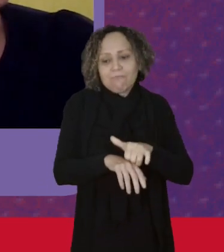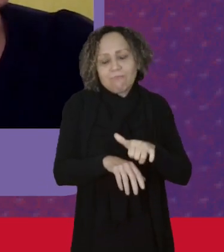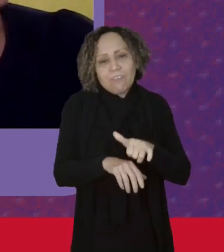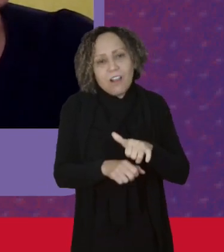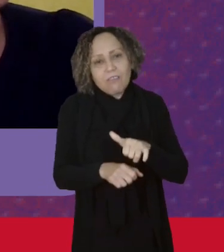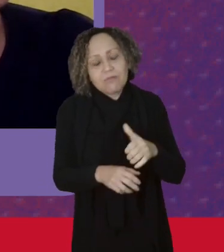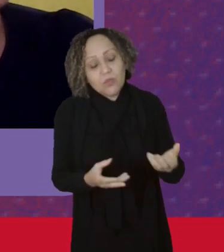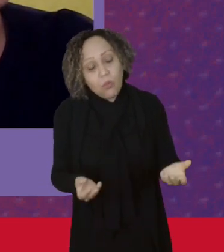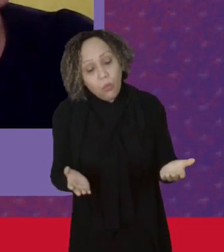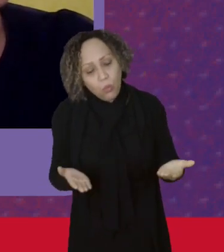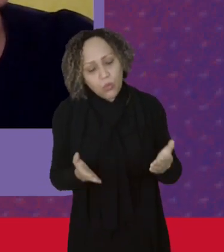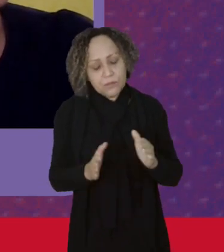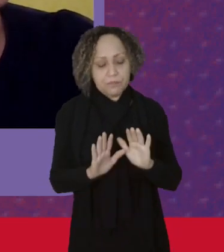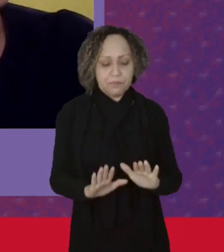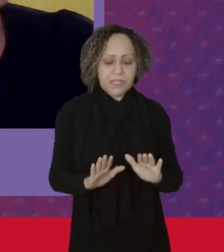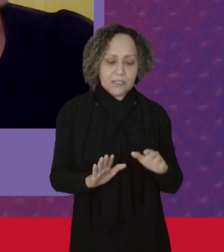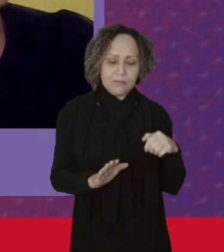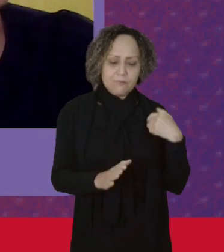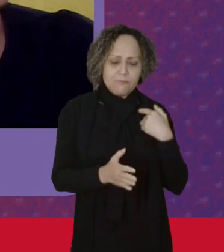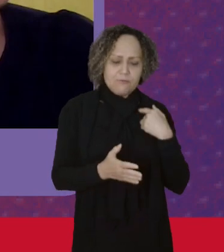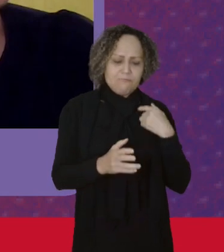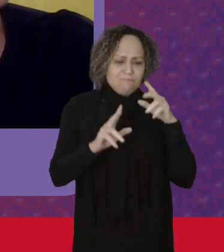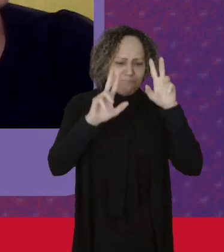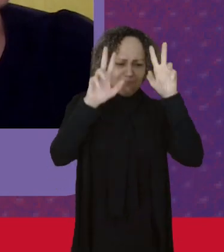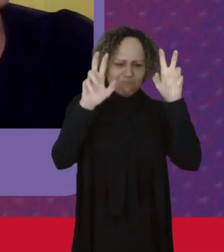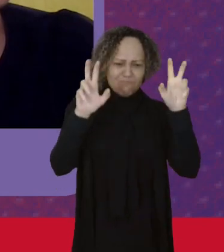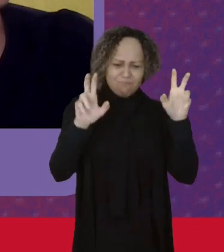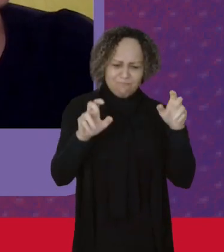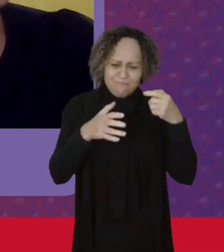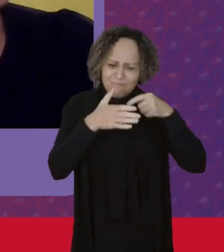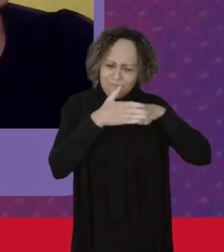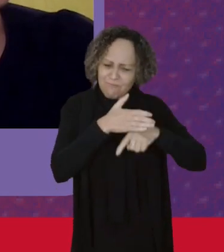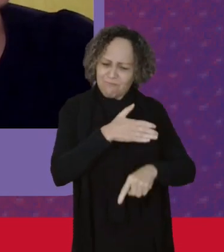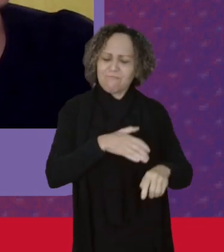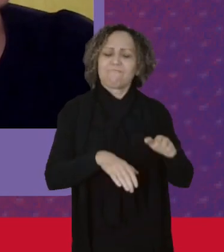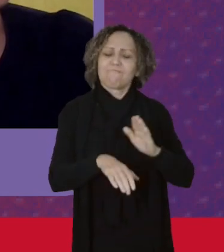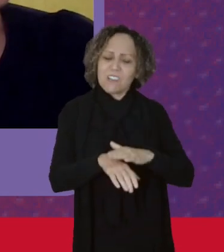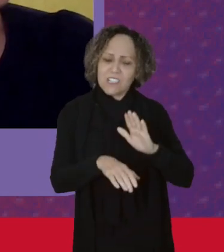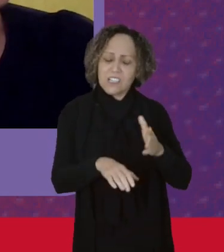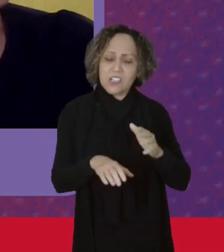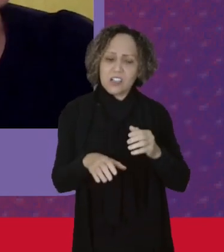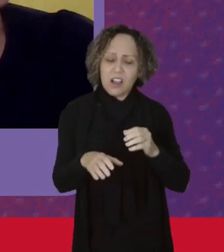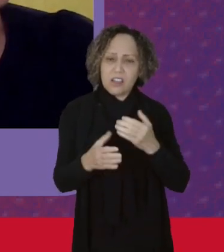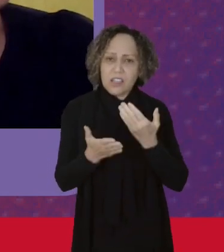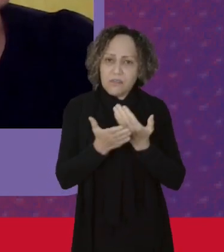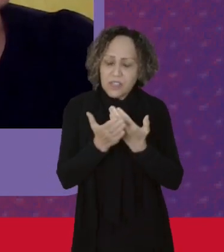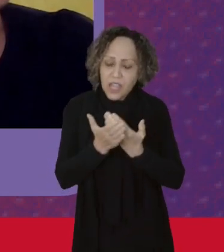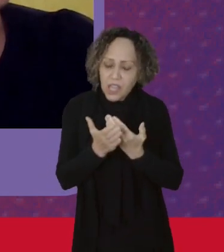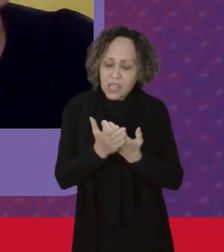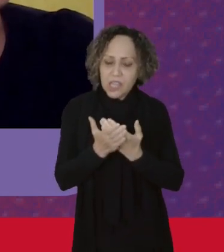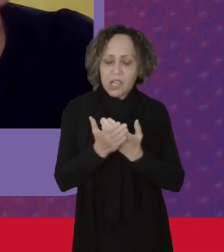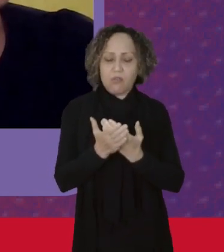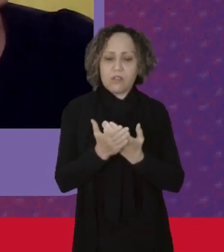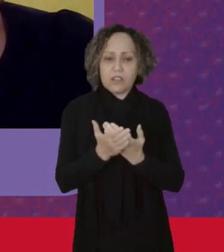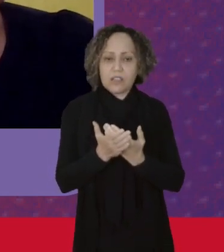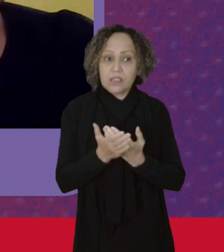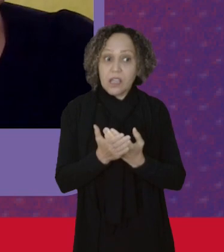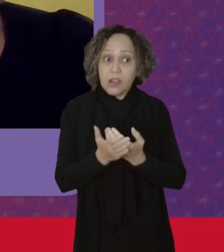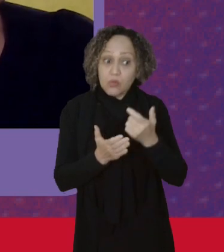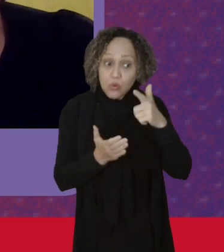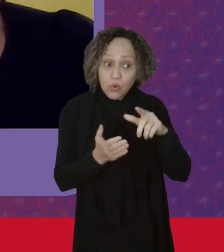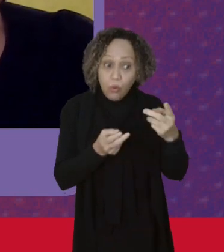professoras, aprofundando algumas questões que foram trazidas nas aulas. Então, mais uma vez, a gente deixa o convite para